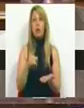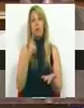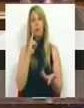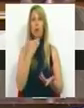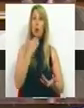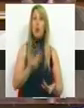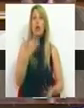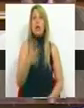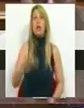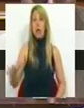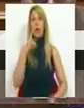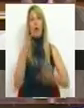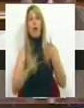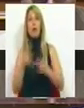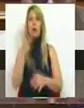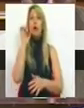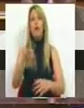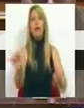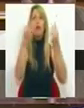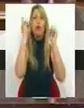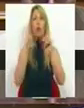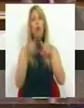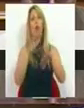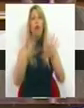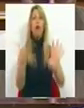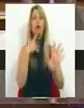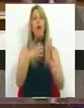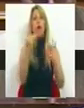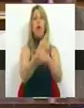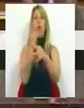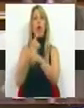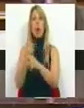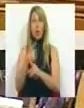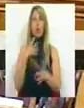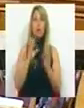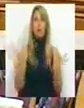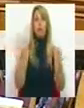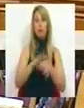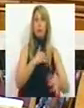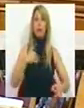alheias à defesa e à promoção da saúde dos portugueses e dos portugueses. Disse. Bem.